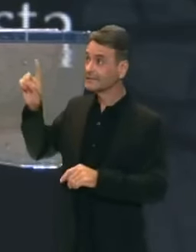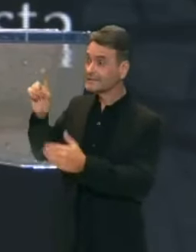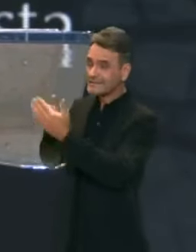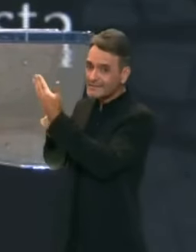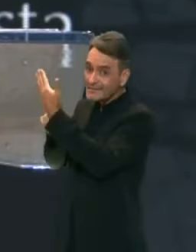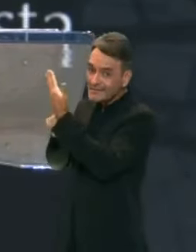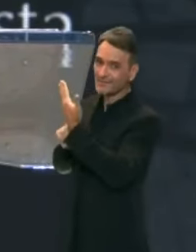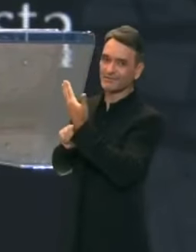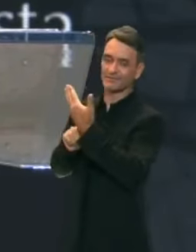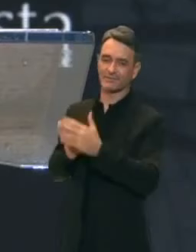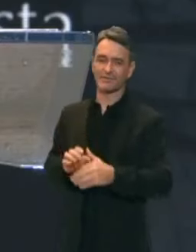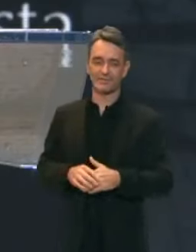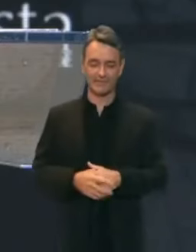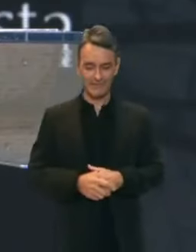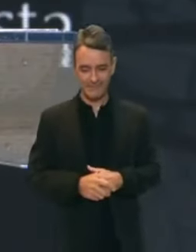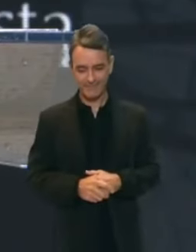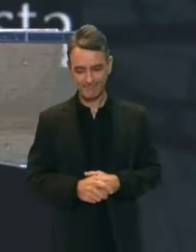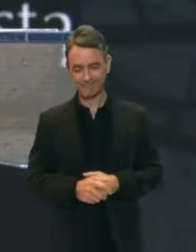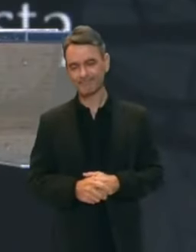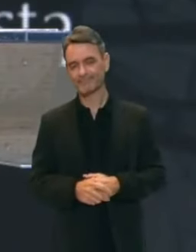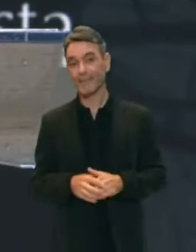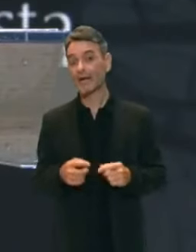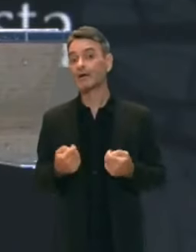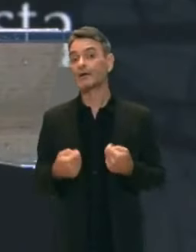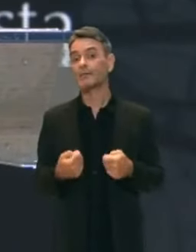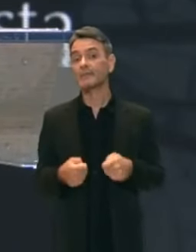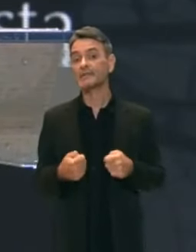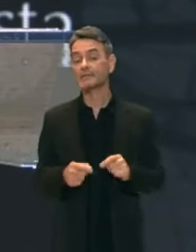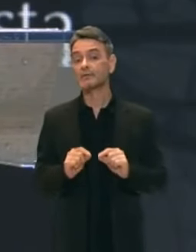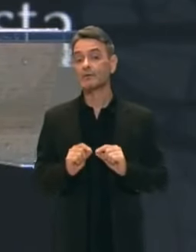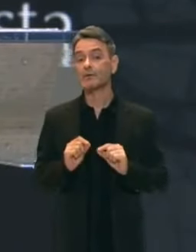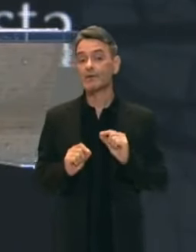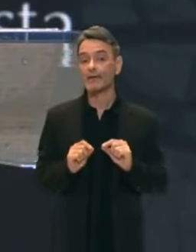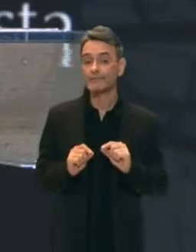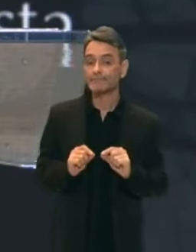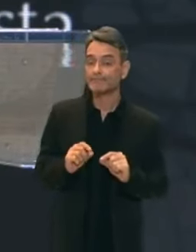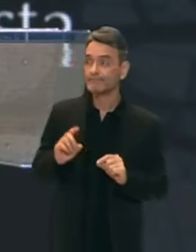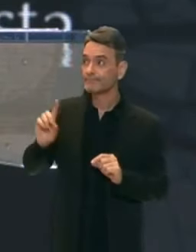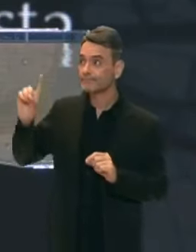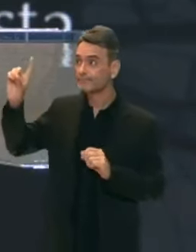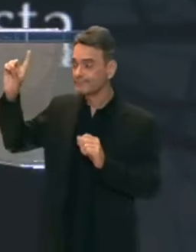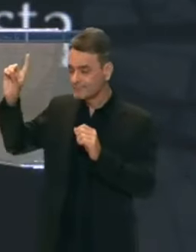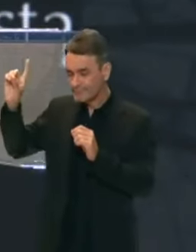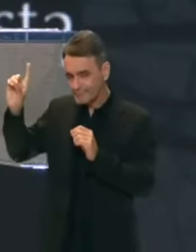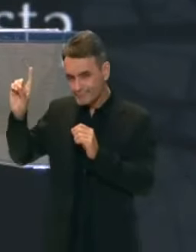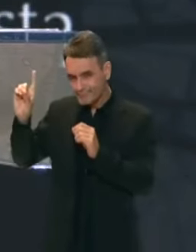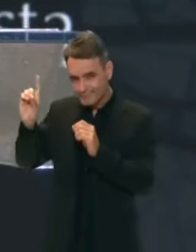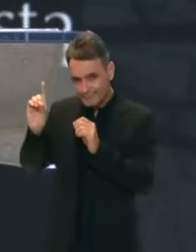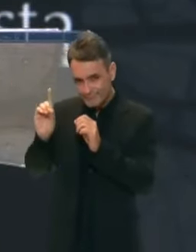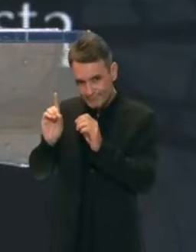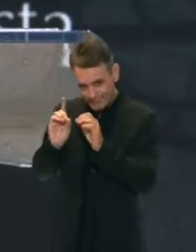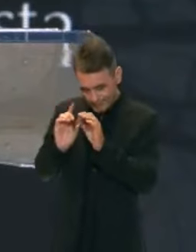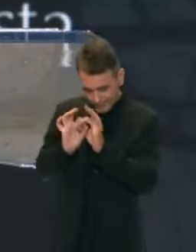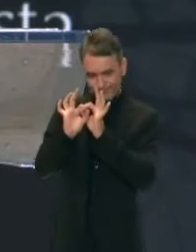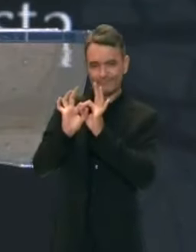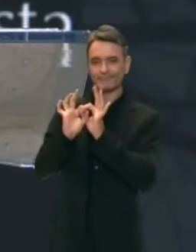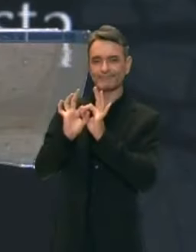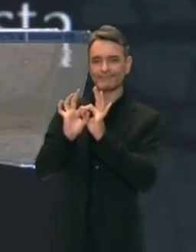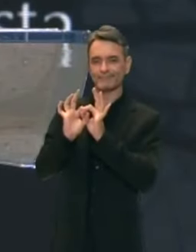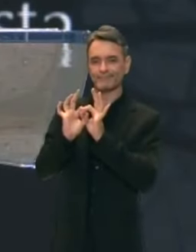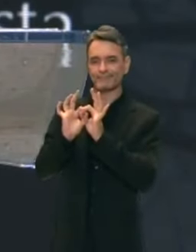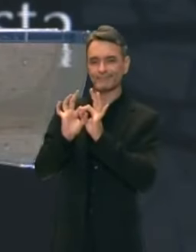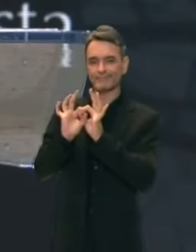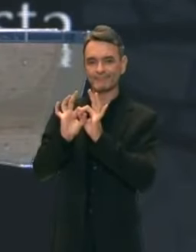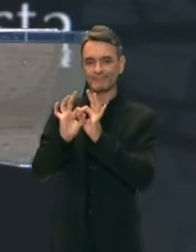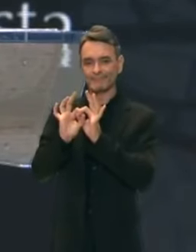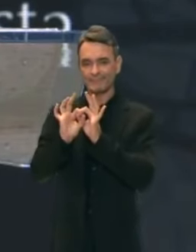Mas para isso você precisa se conectar com Deus e se desconectar